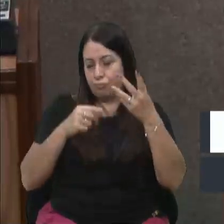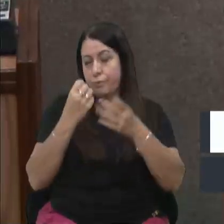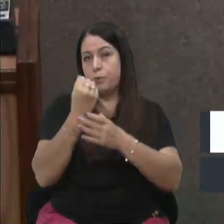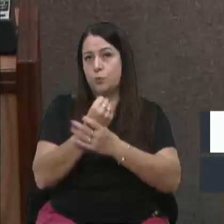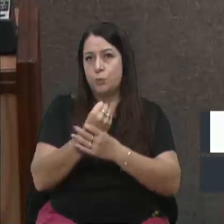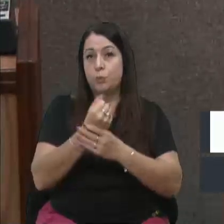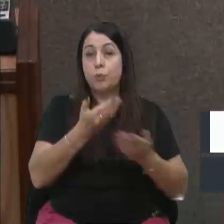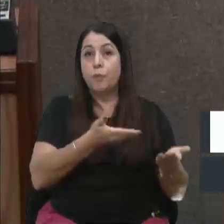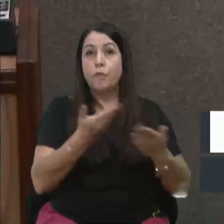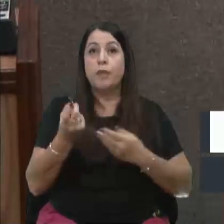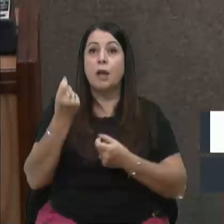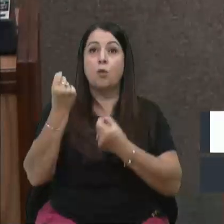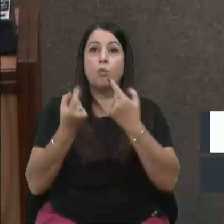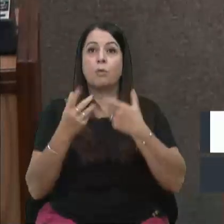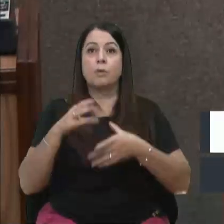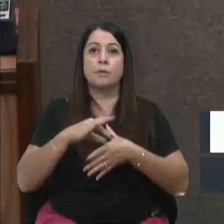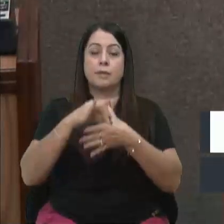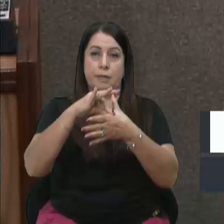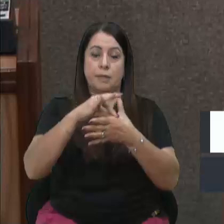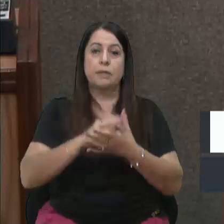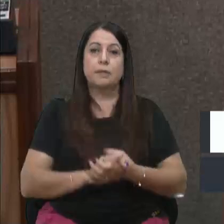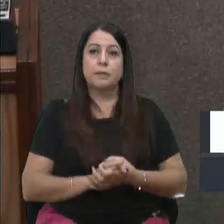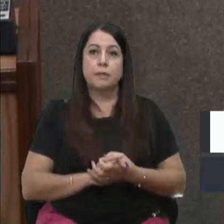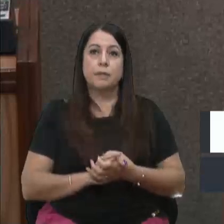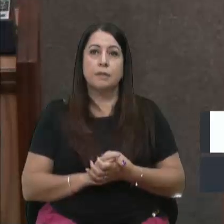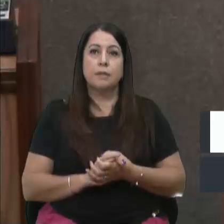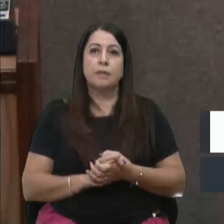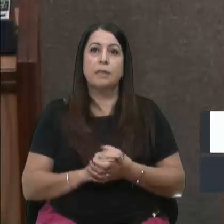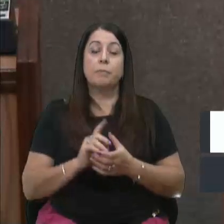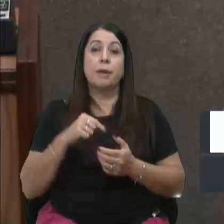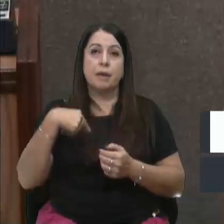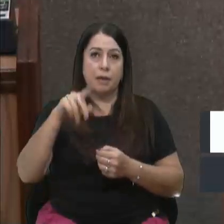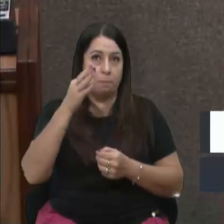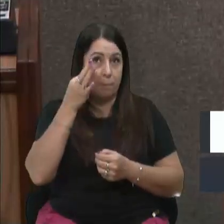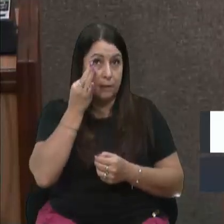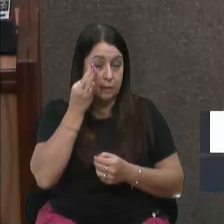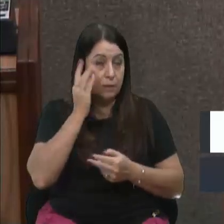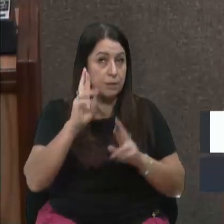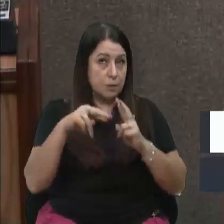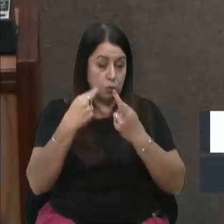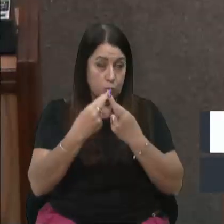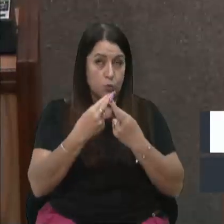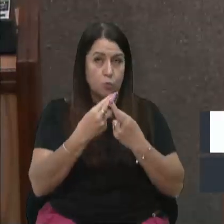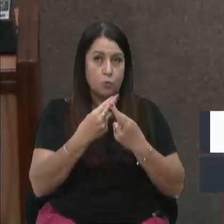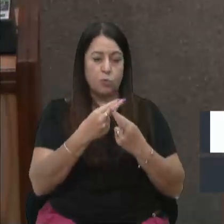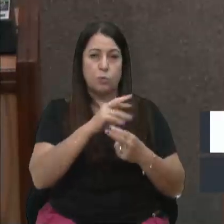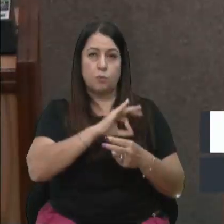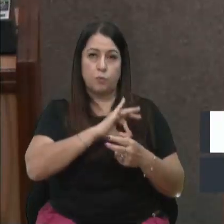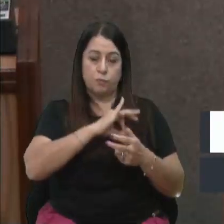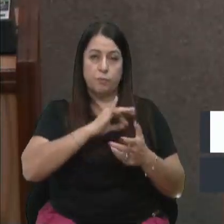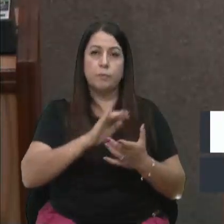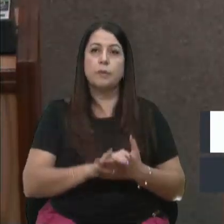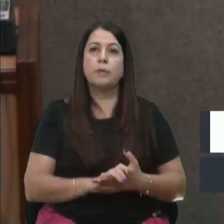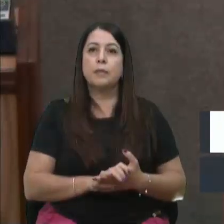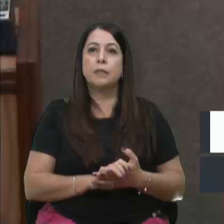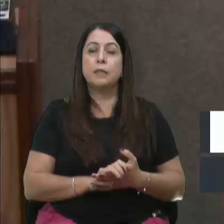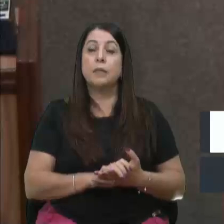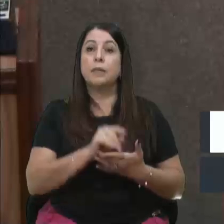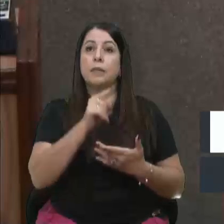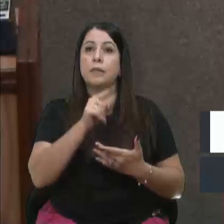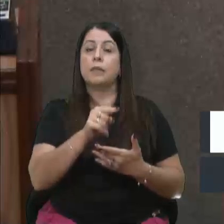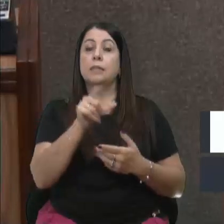então convidamos algumas lideranças para se fazerem presentes nessa reunião do 12º BPM.